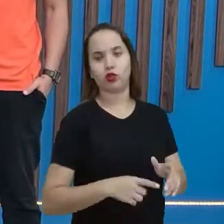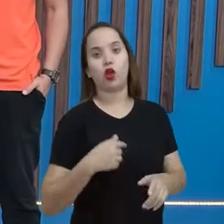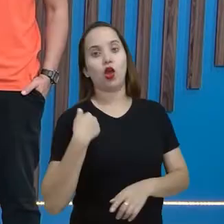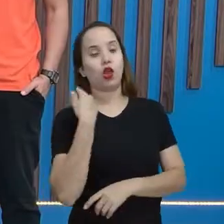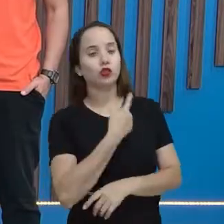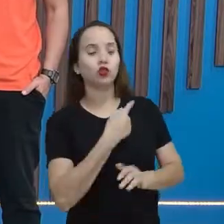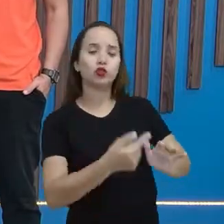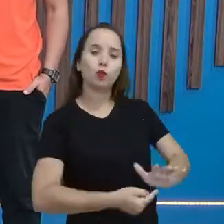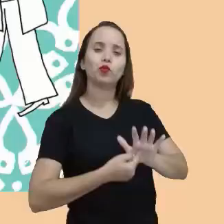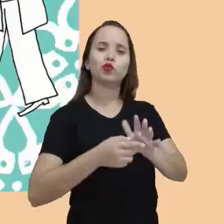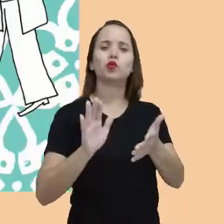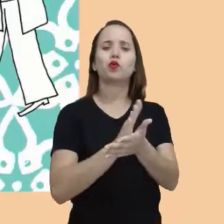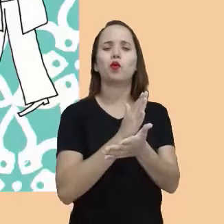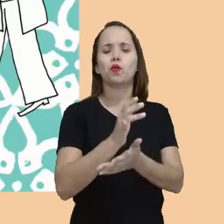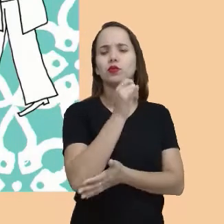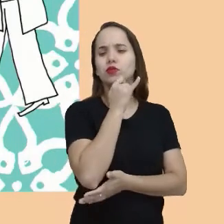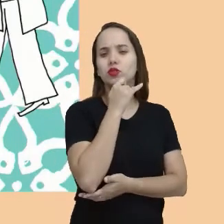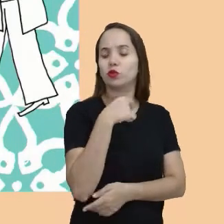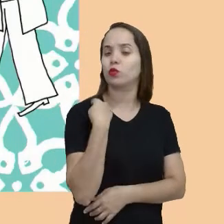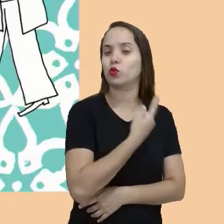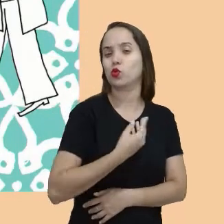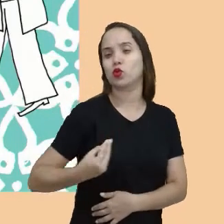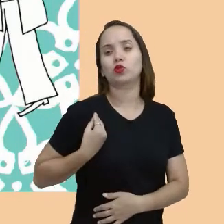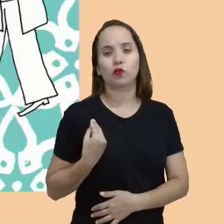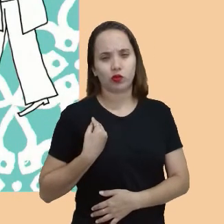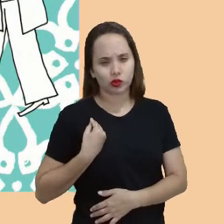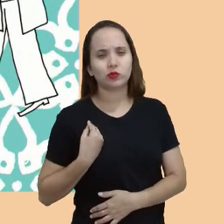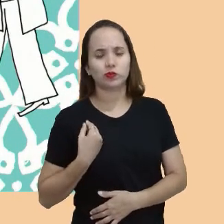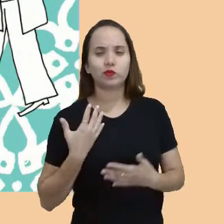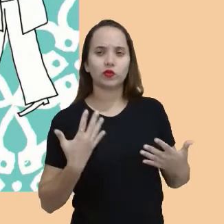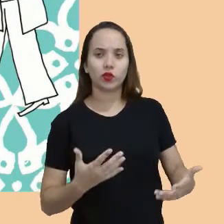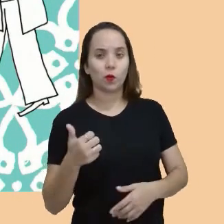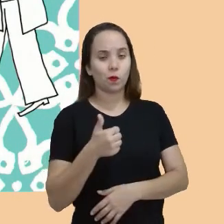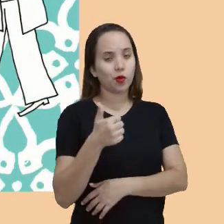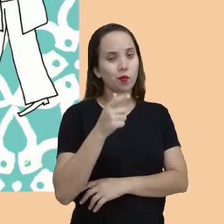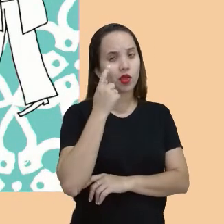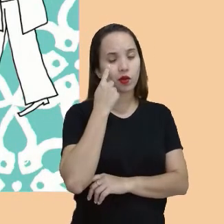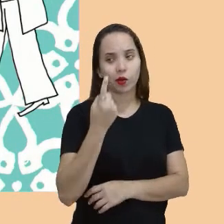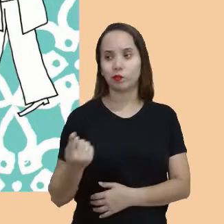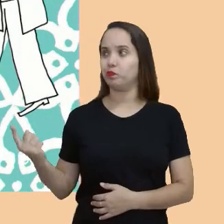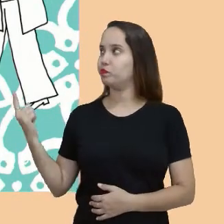exemplos para vocês. Exemplos do nosso dia a dia. Então, um primeiro exemplo é,